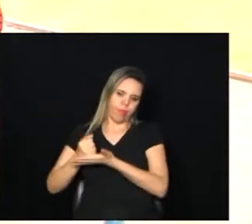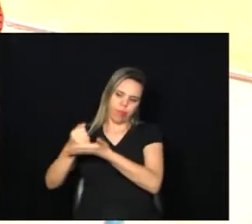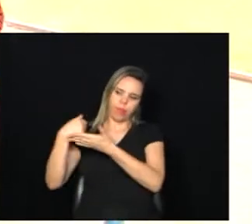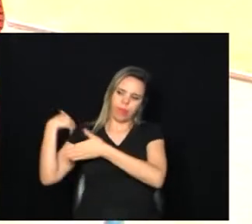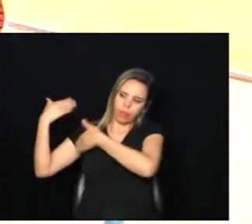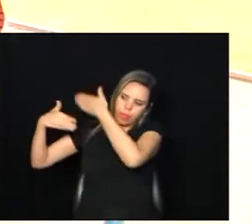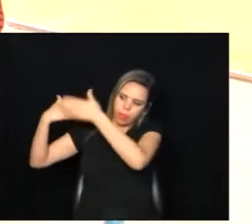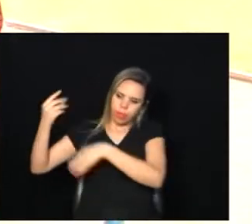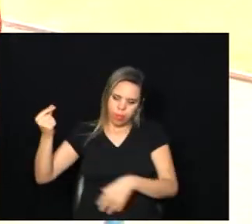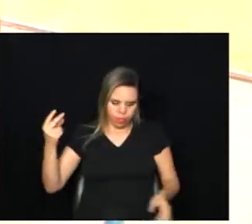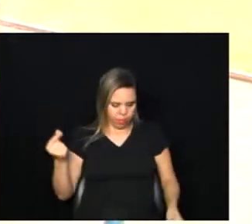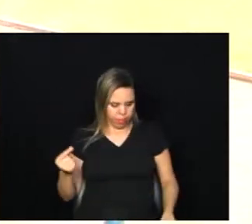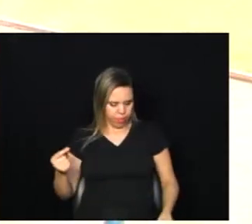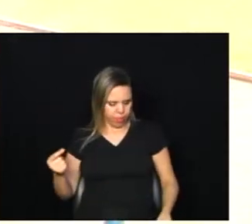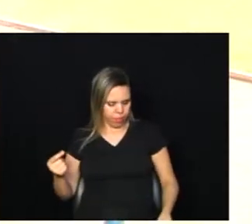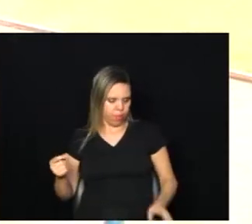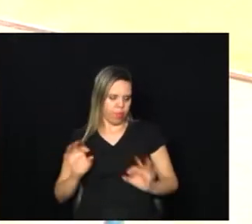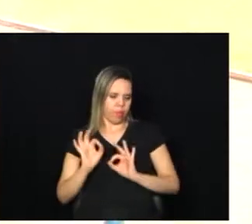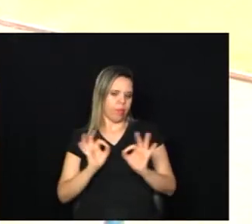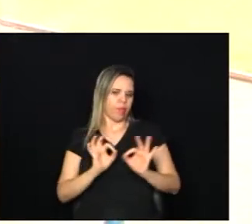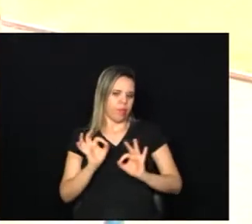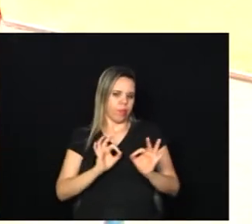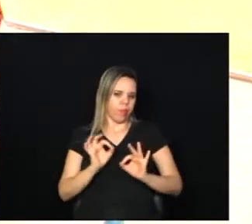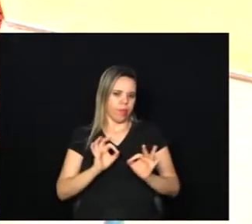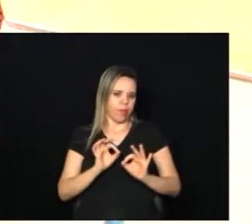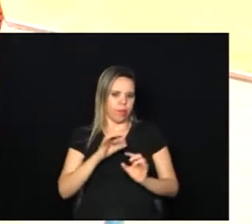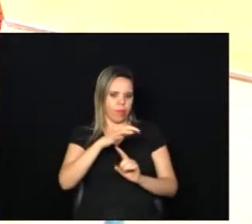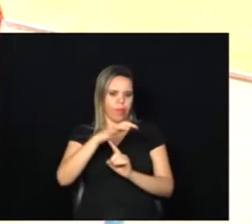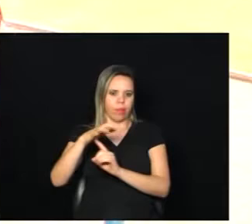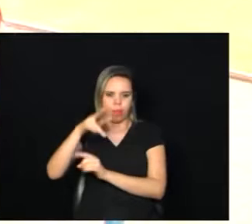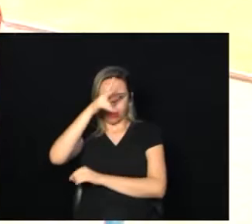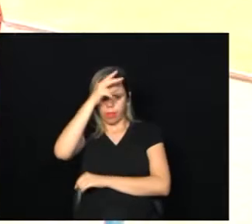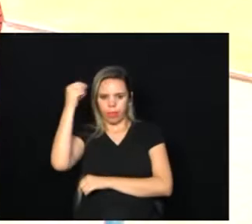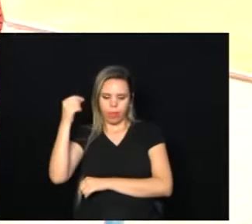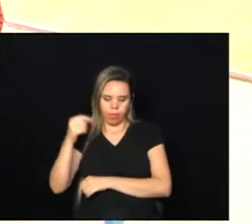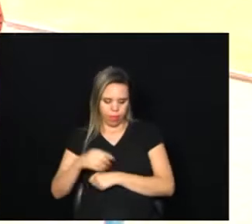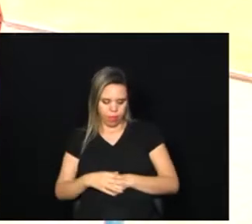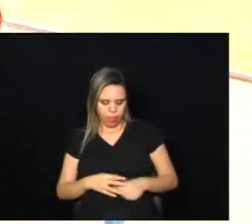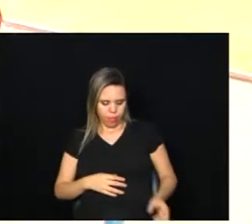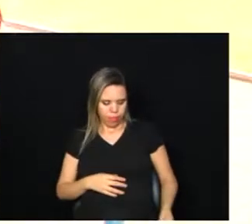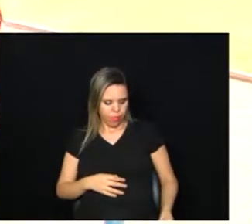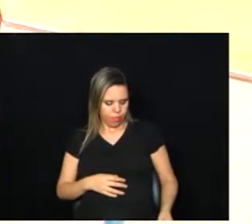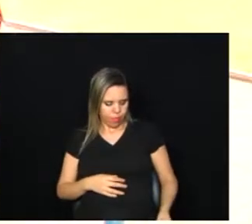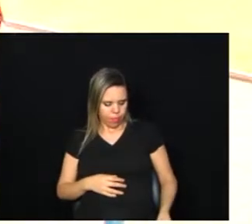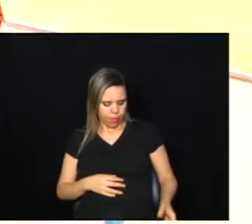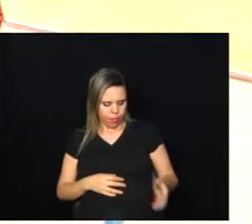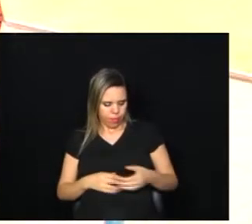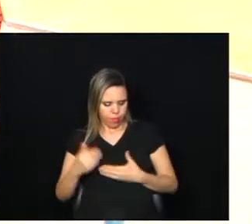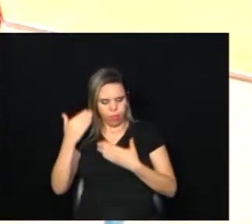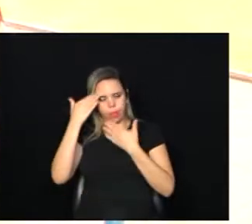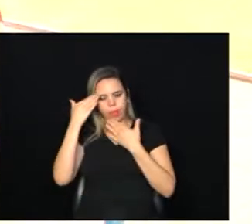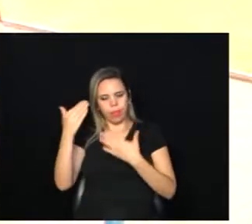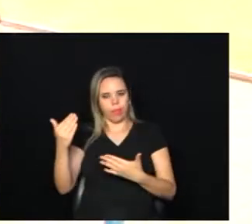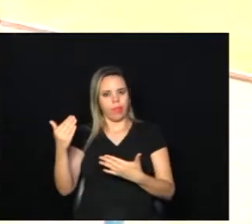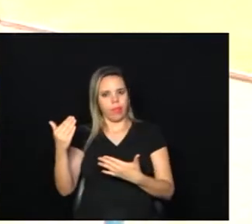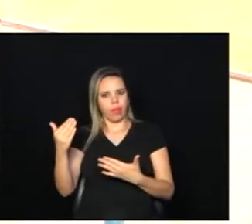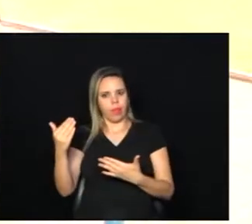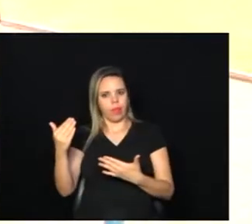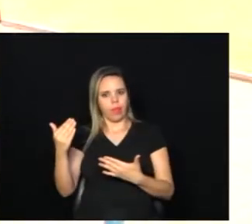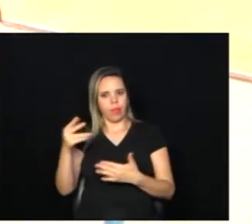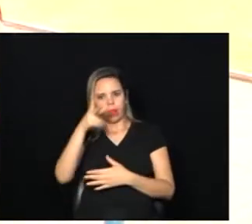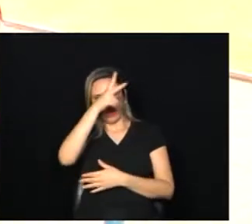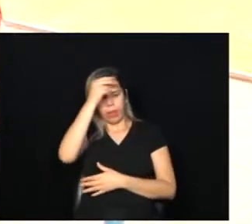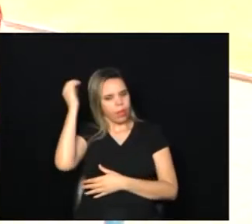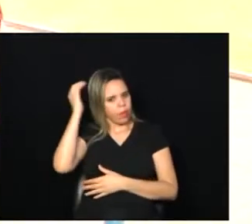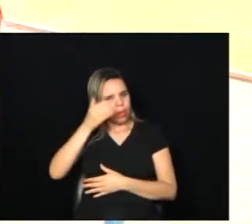fases aí, tanto a organização quanto nas praças públicas aí da prefeitura, tá? Agradecer aí o nosso